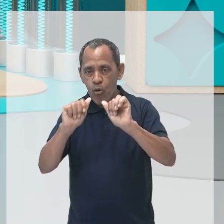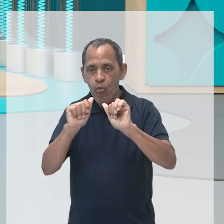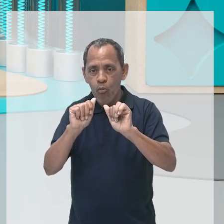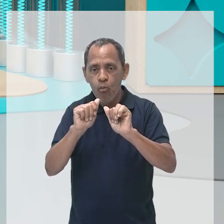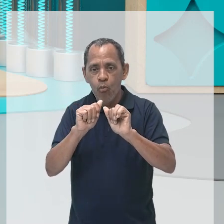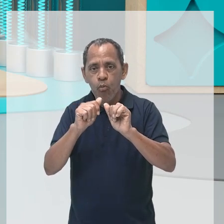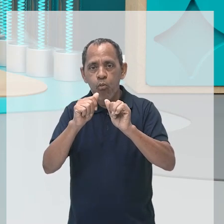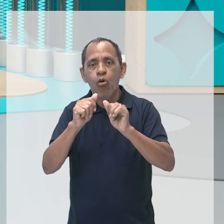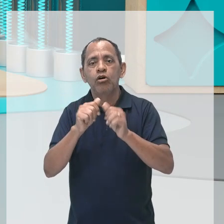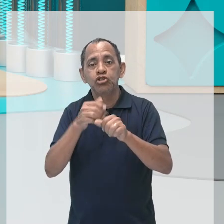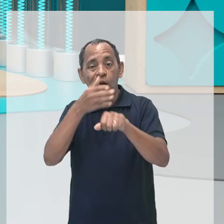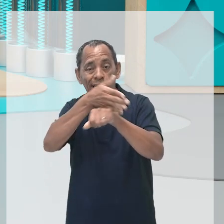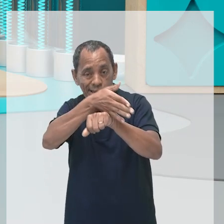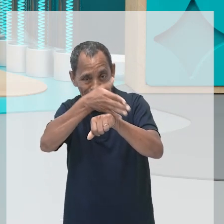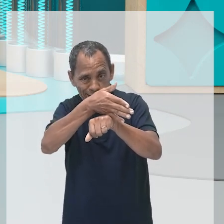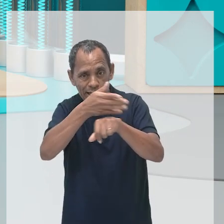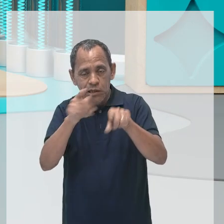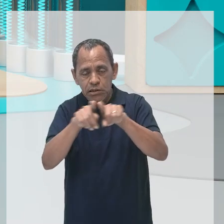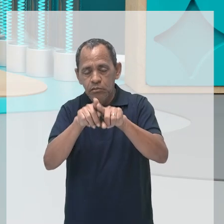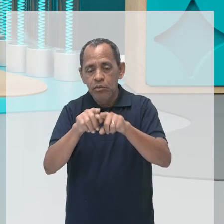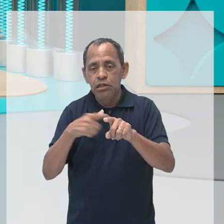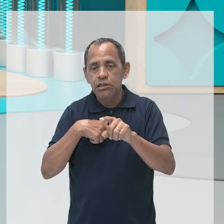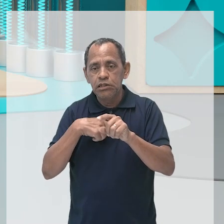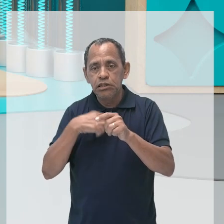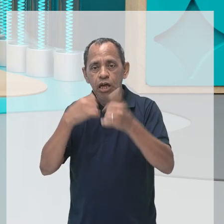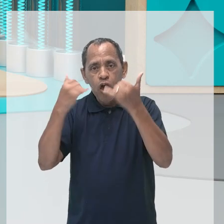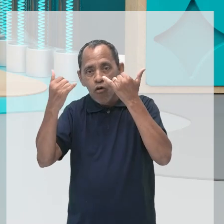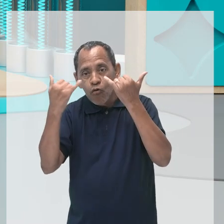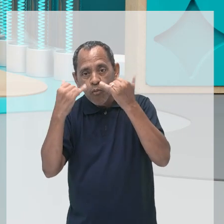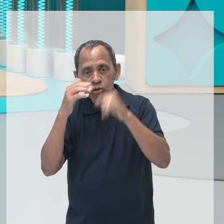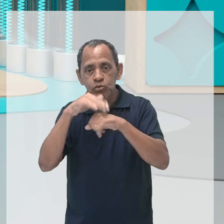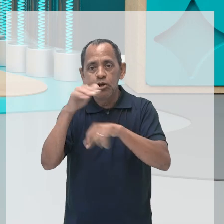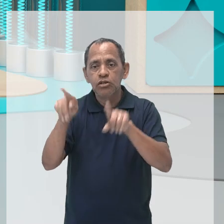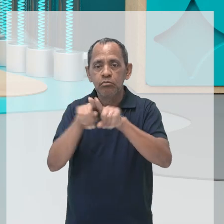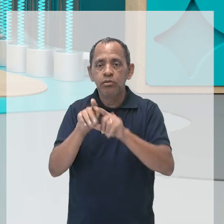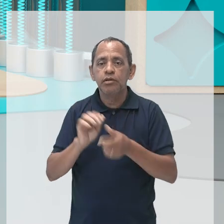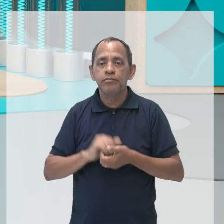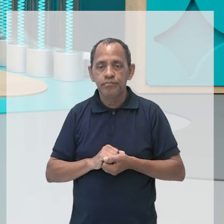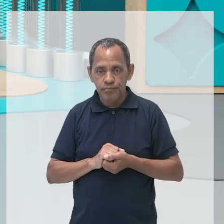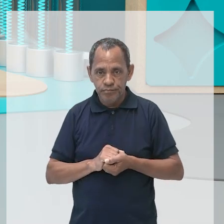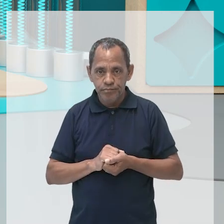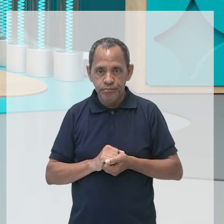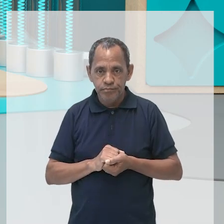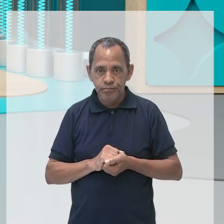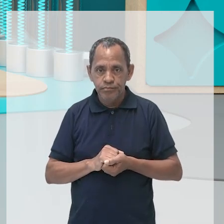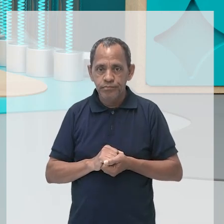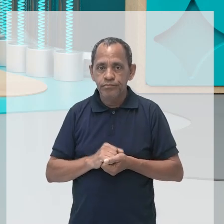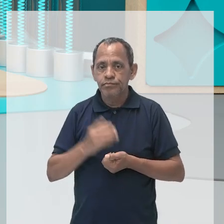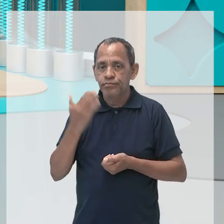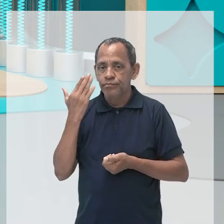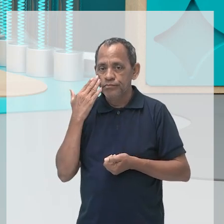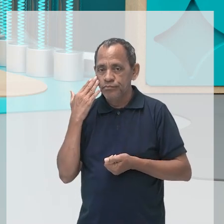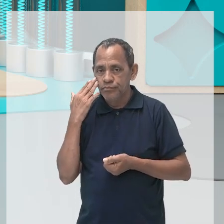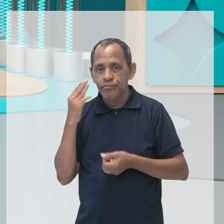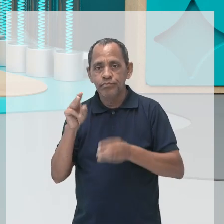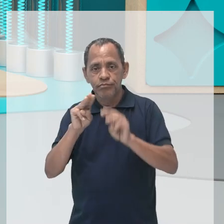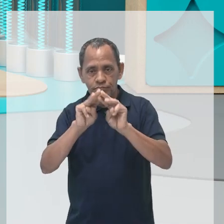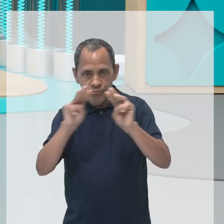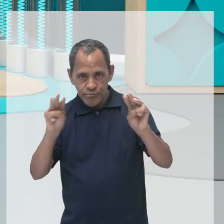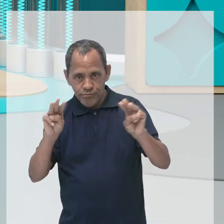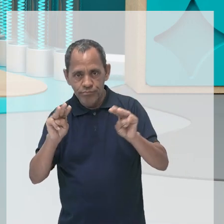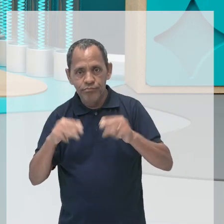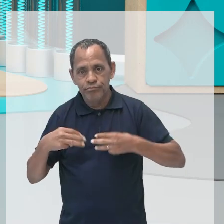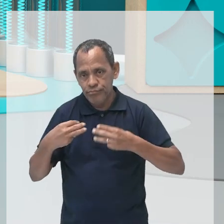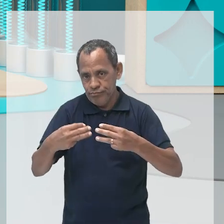exatamente acessar mais informações desse programa. Você é direcionado exatamente para esse site aqui, ó, do Ministério da